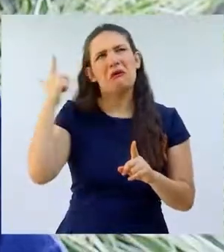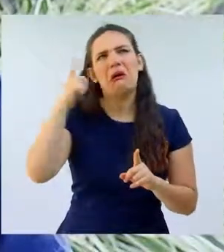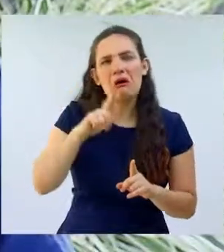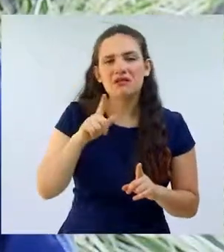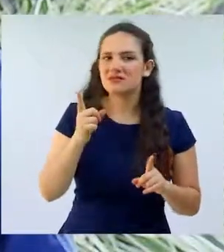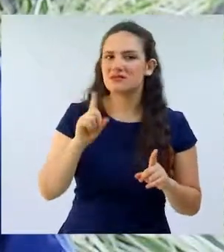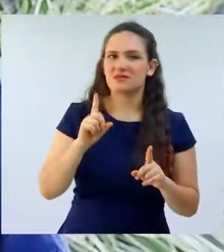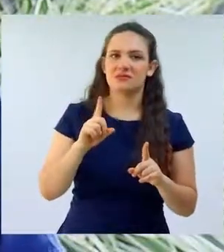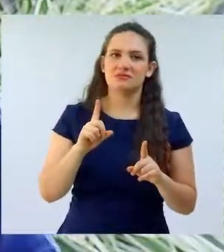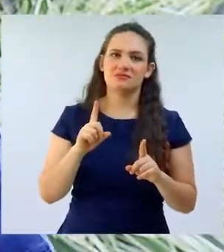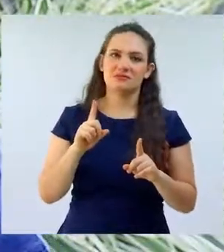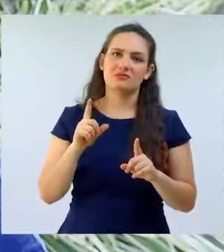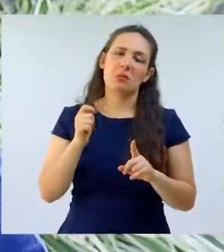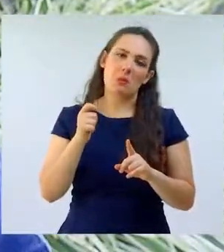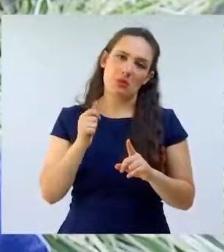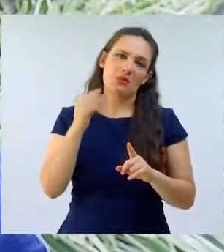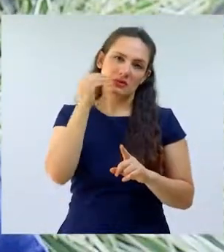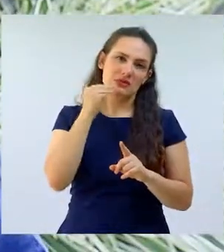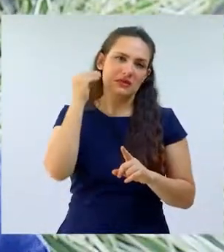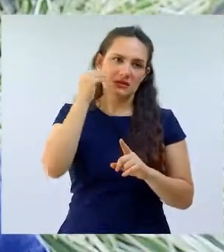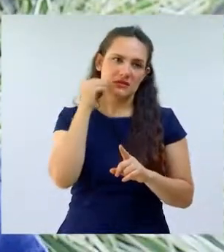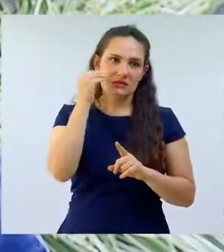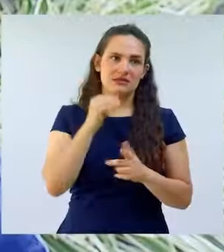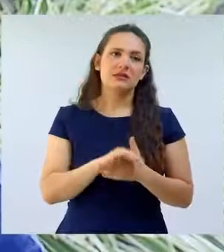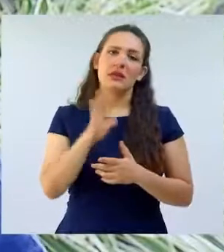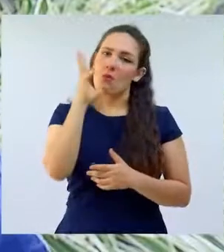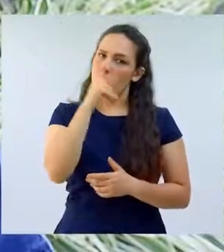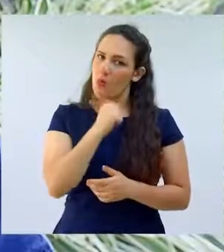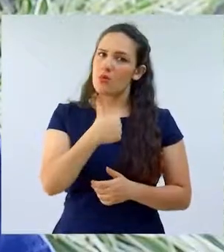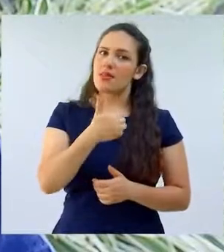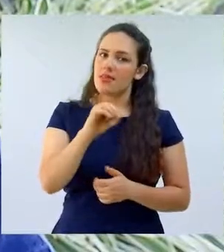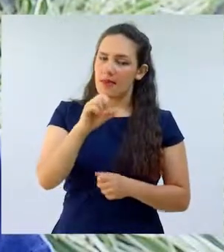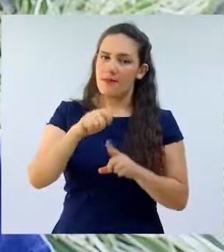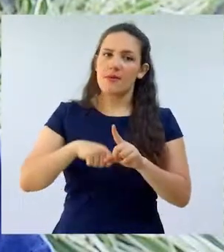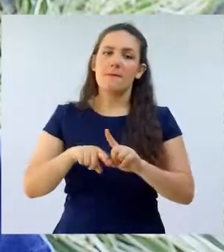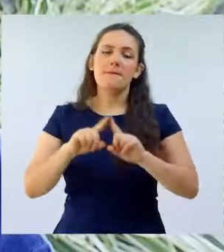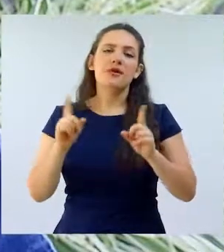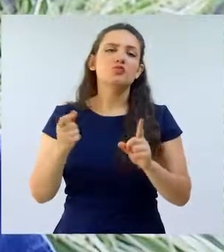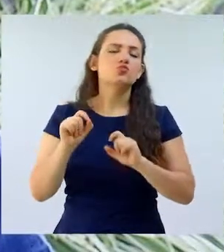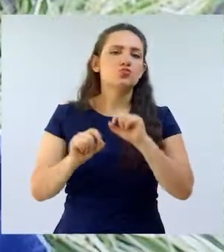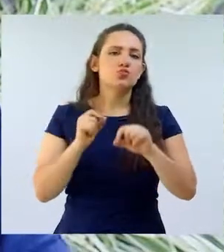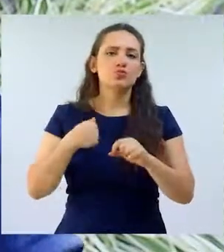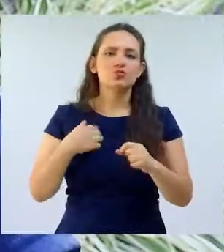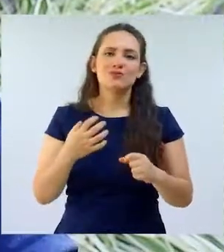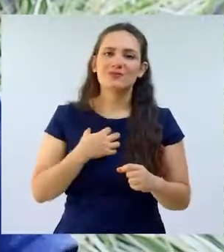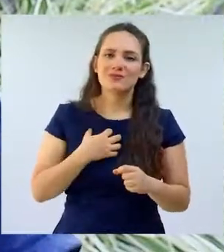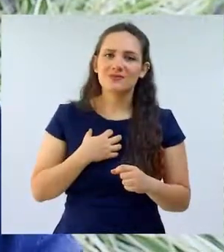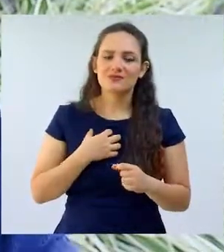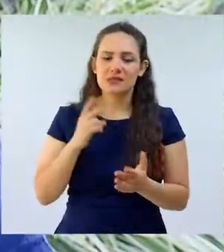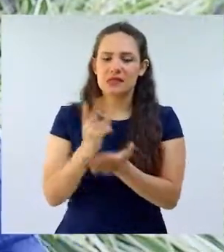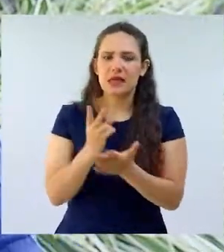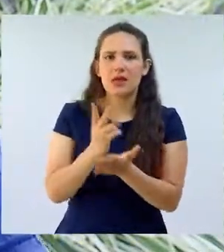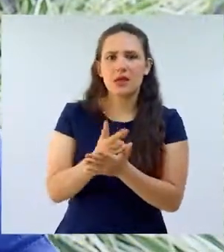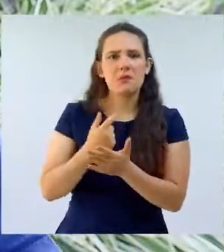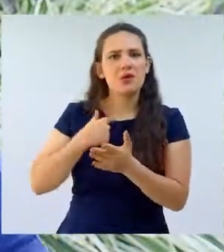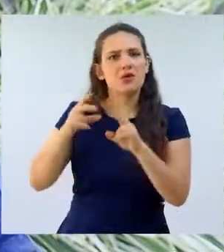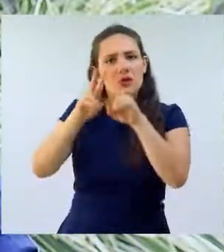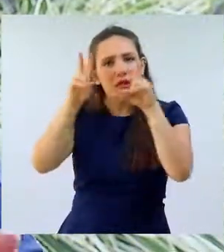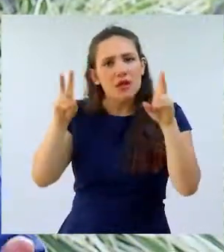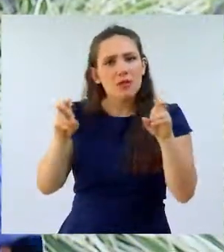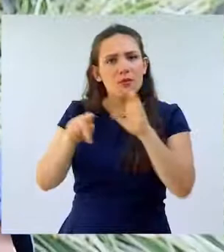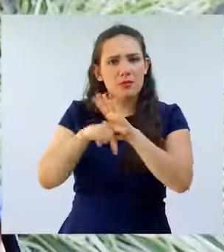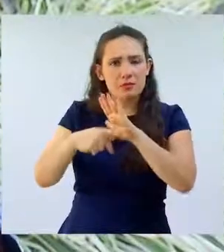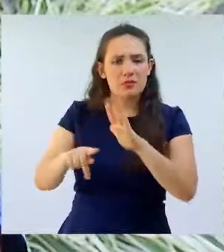fizesse em 6 meses, mas naquela época eu não tinha tanta experiência como eu tenho hoje, né? Mas eu sinto que tudo que eu pego